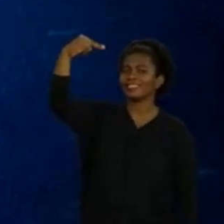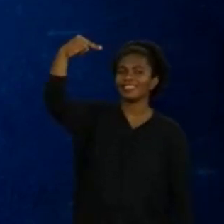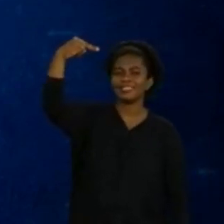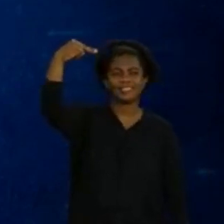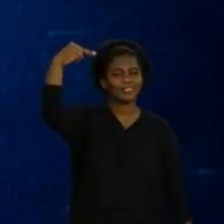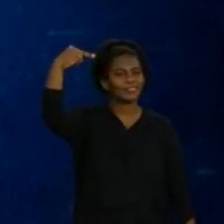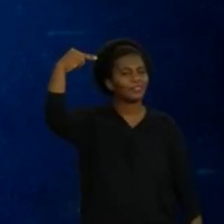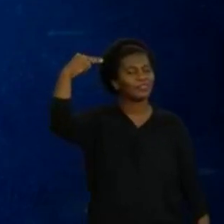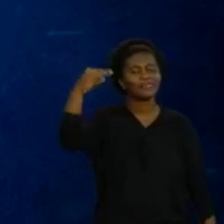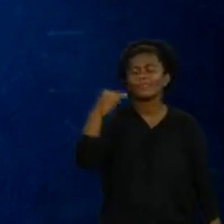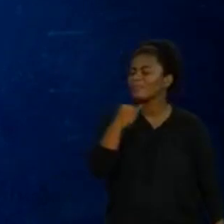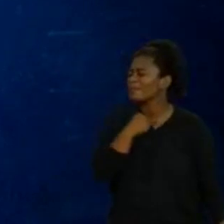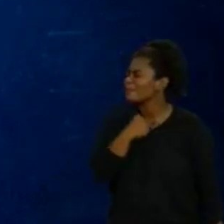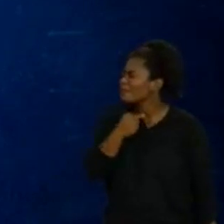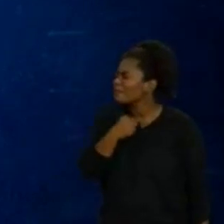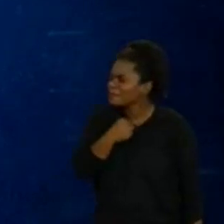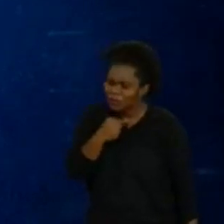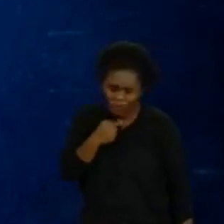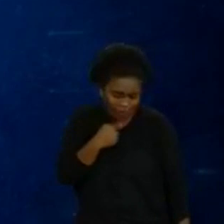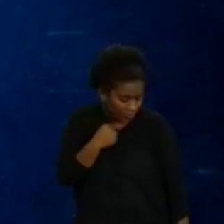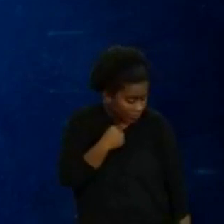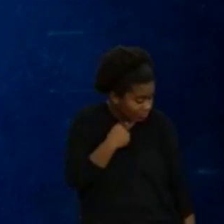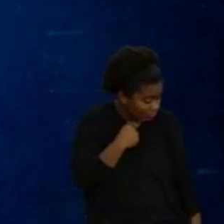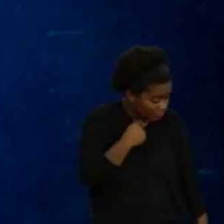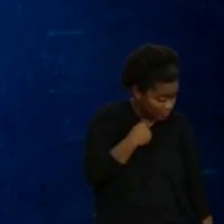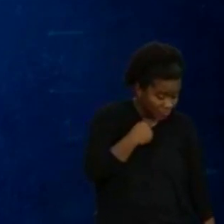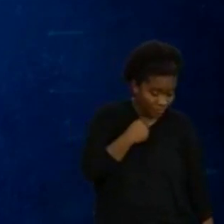Não dá, não dá